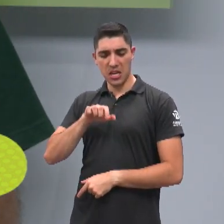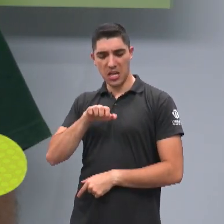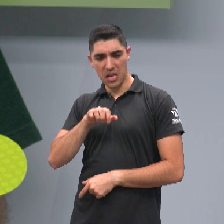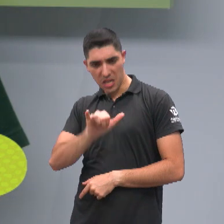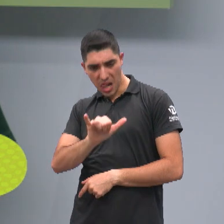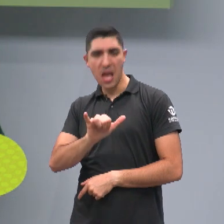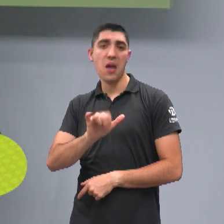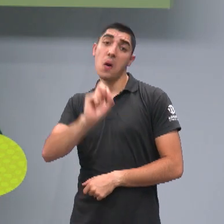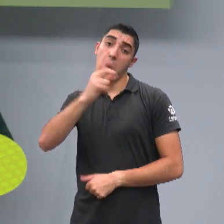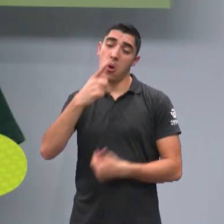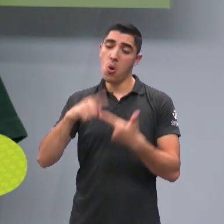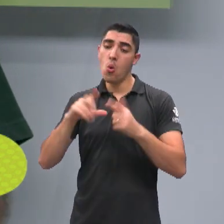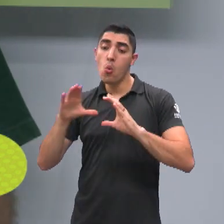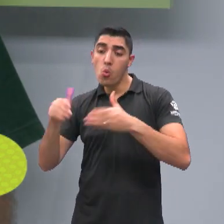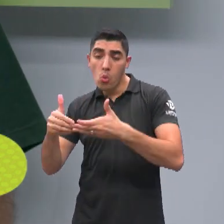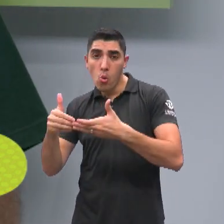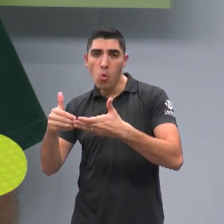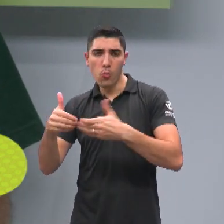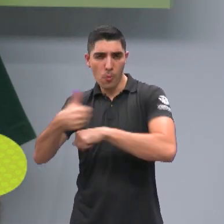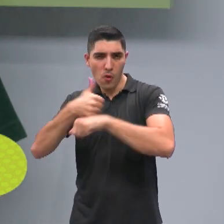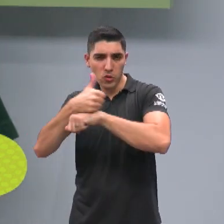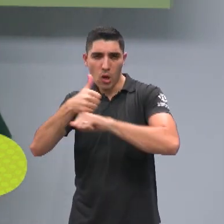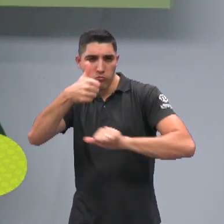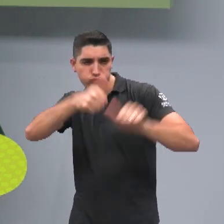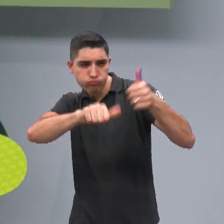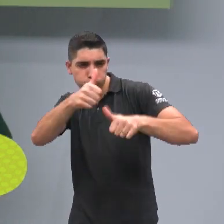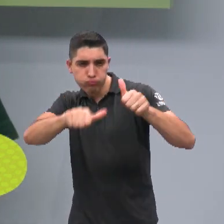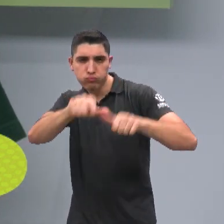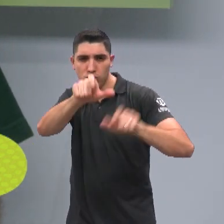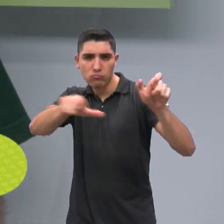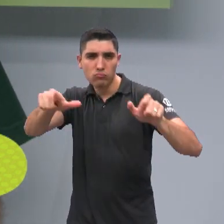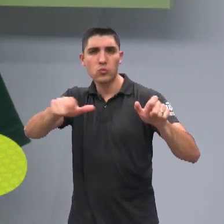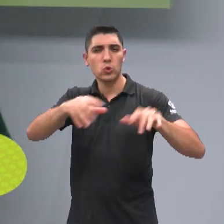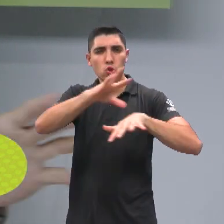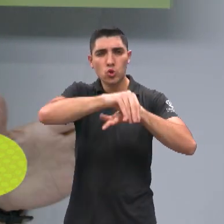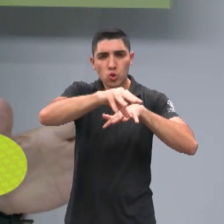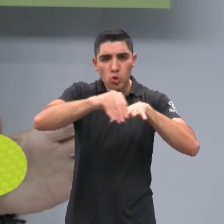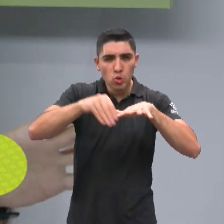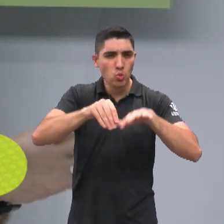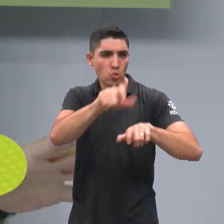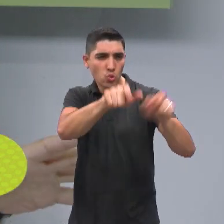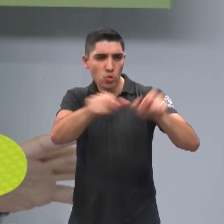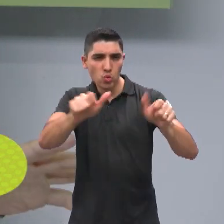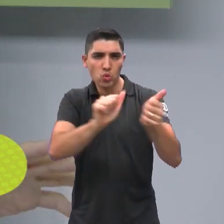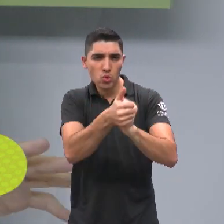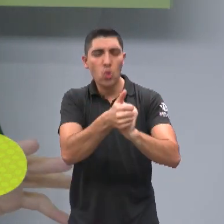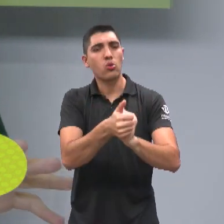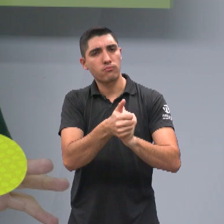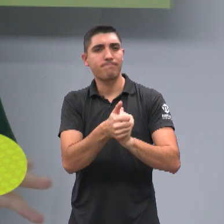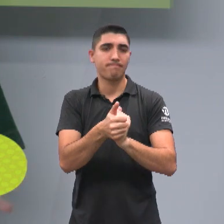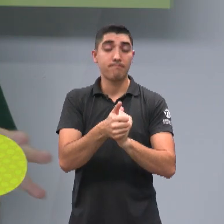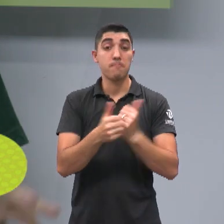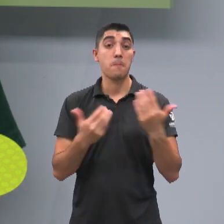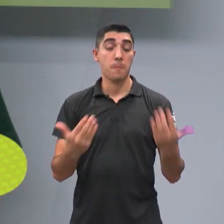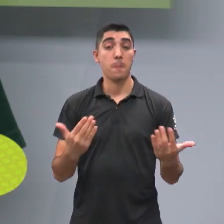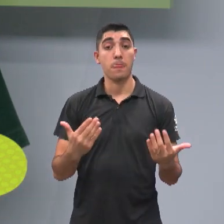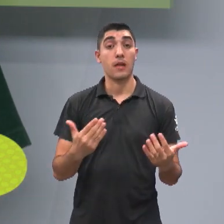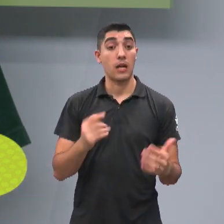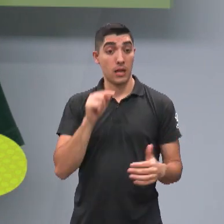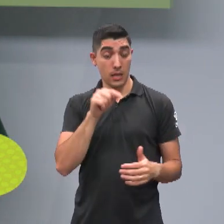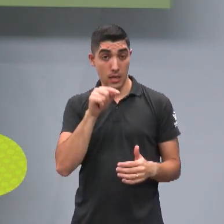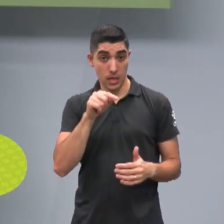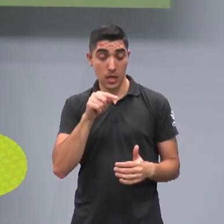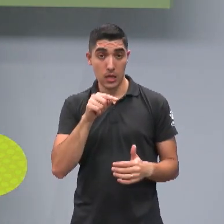staff do São José, né, do scout ali do São José, para essa Copa Paulista. E esses testes do São